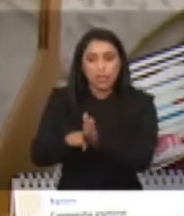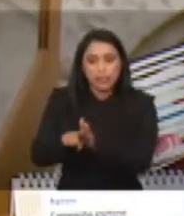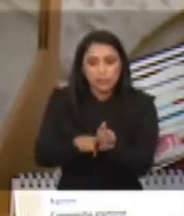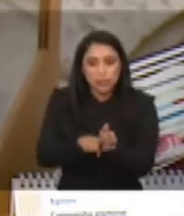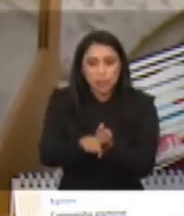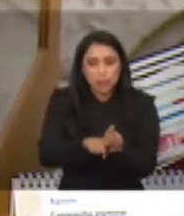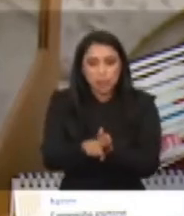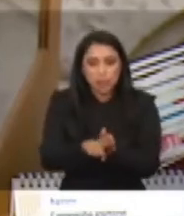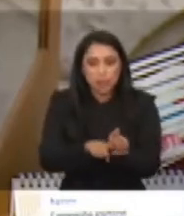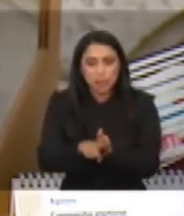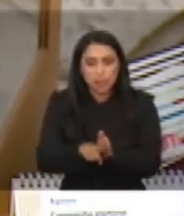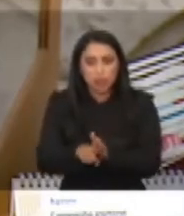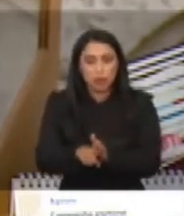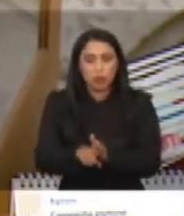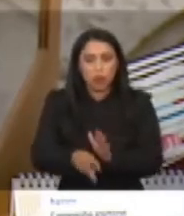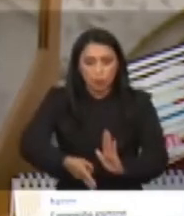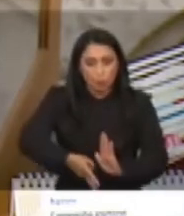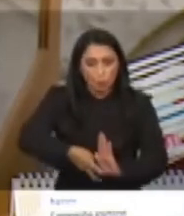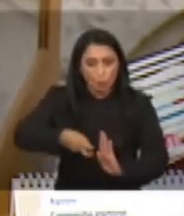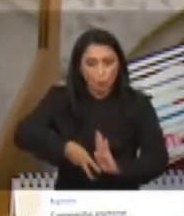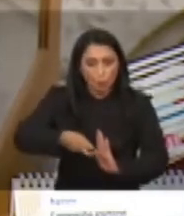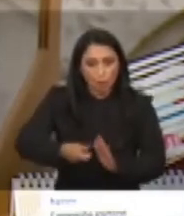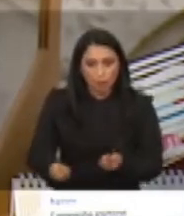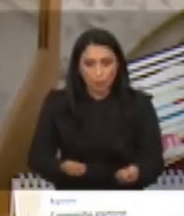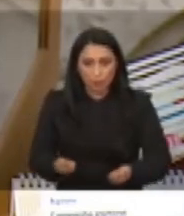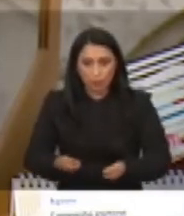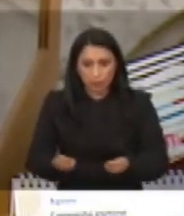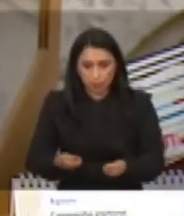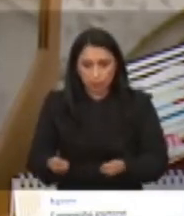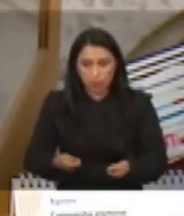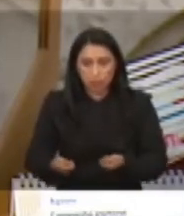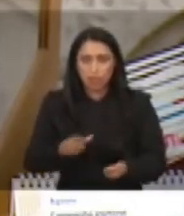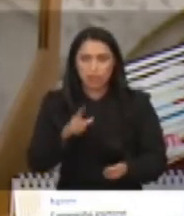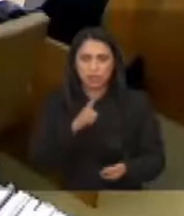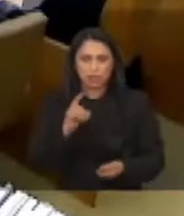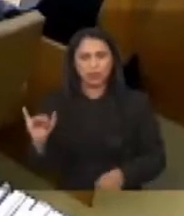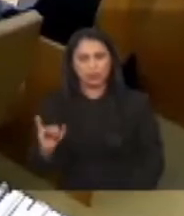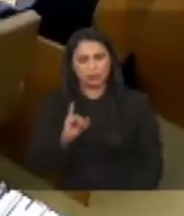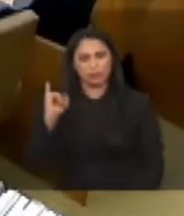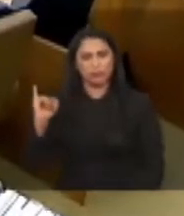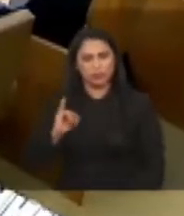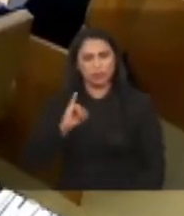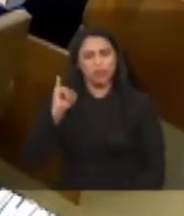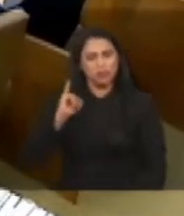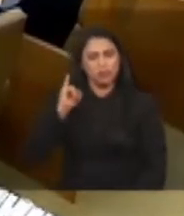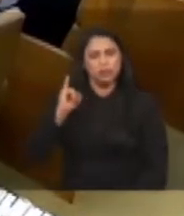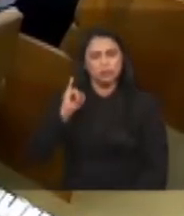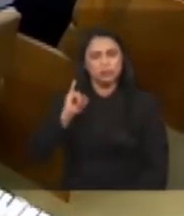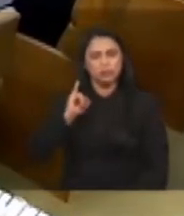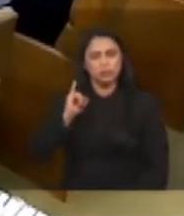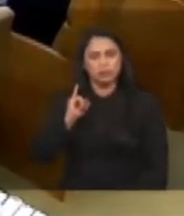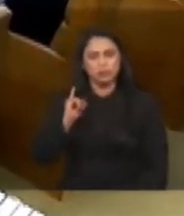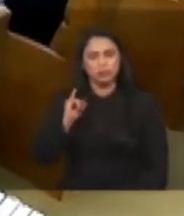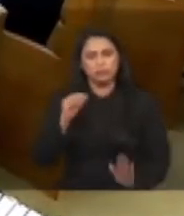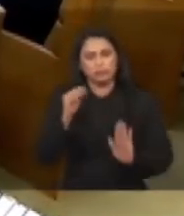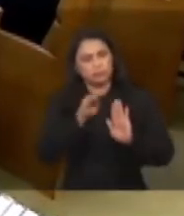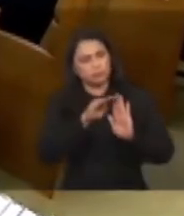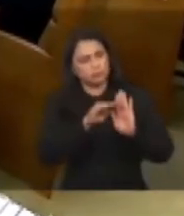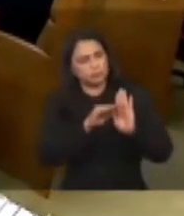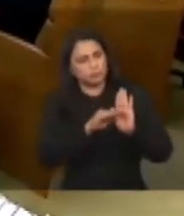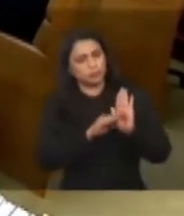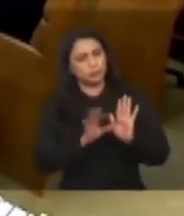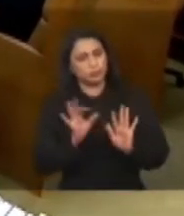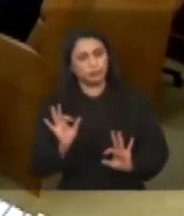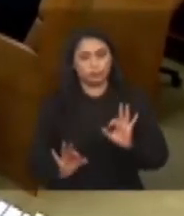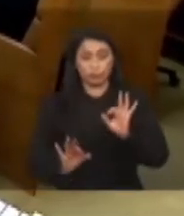fiscalização da atividade de mineração, há relevantes peculiaridades a serem levadas em consideração no julgamento